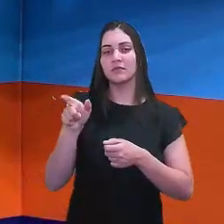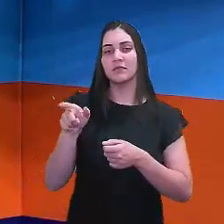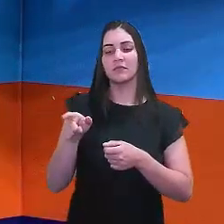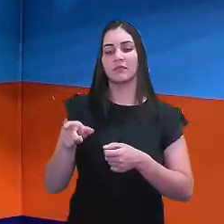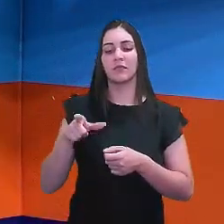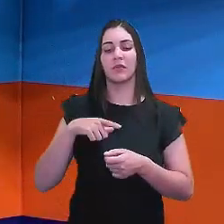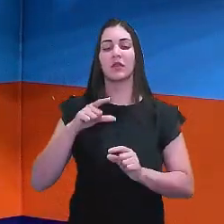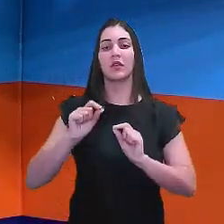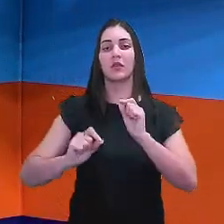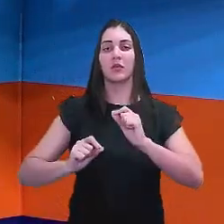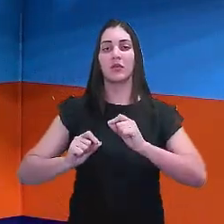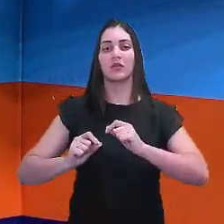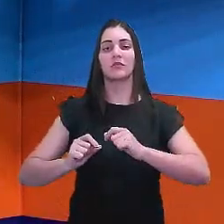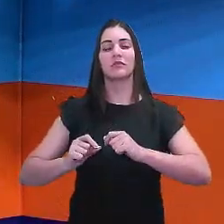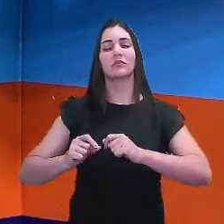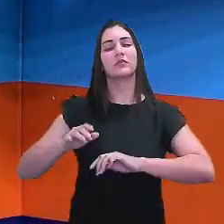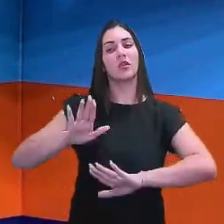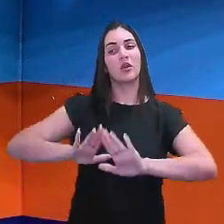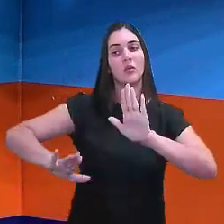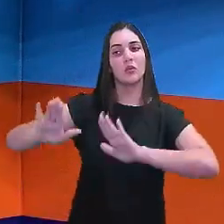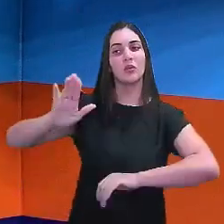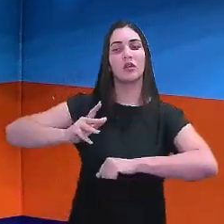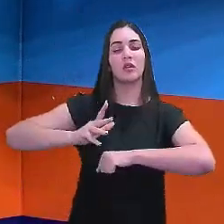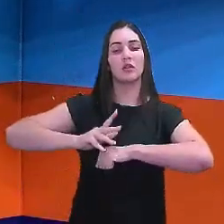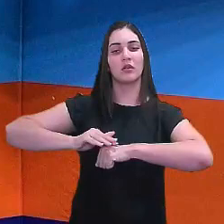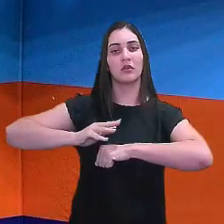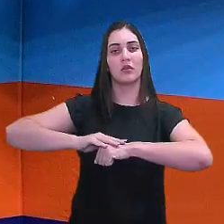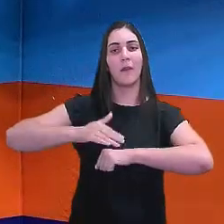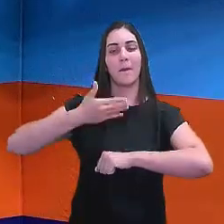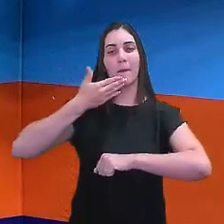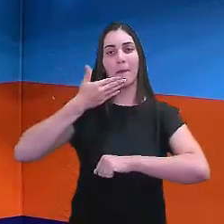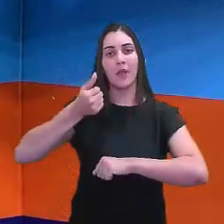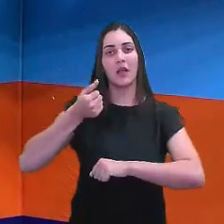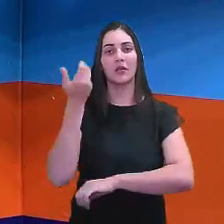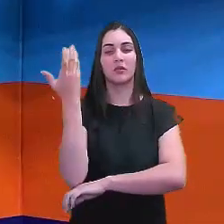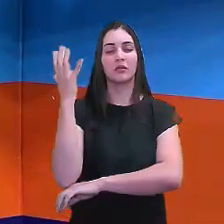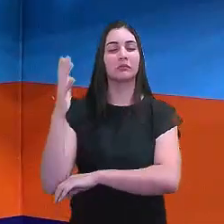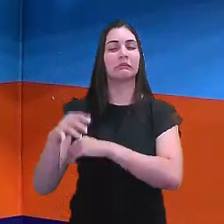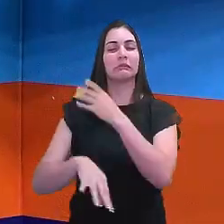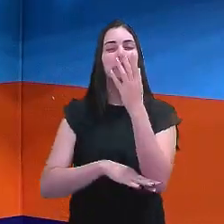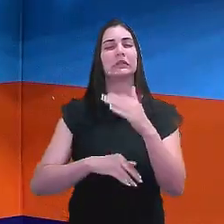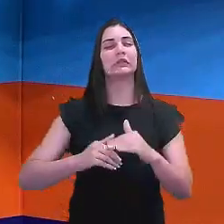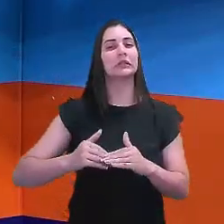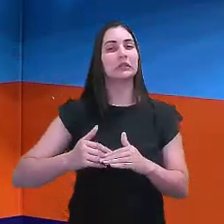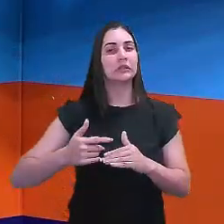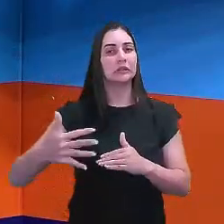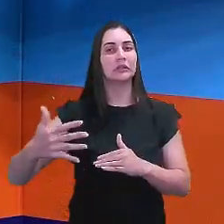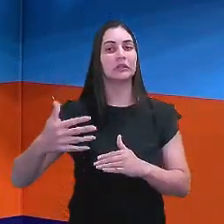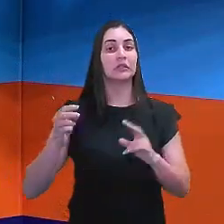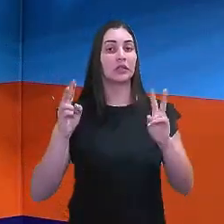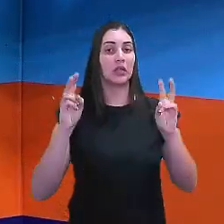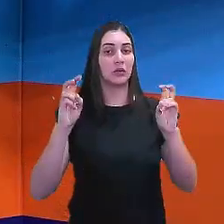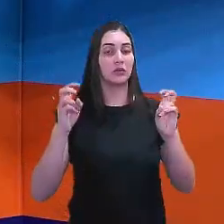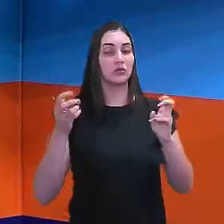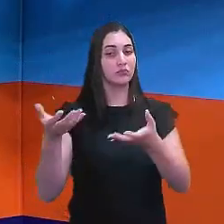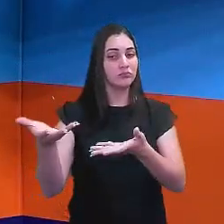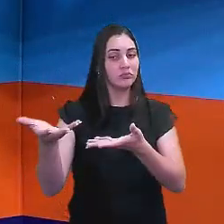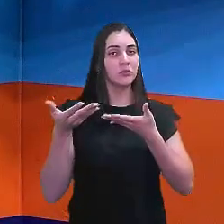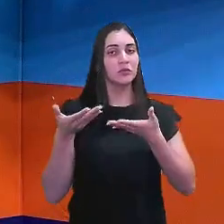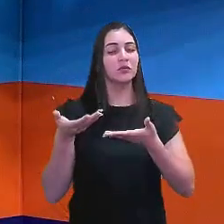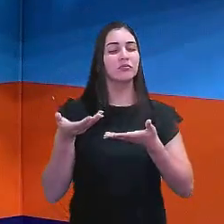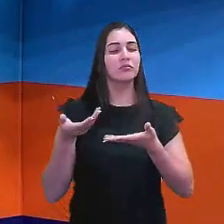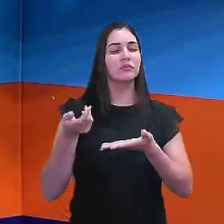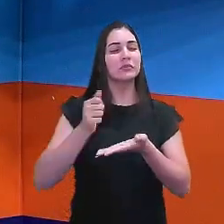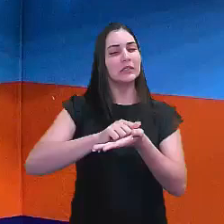ó, tratamento de doença, melhoramento de plantas e muito mais. É um assunto, gente, que eu te convido, como tarefinha de